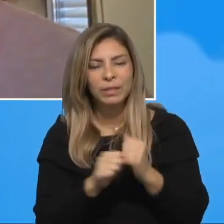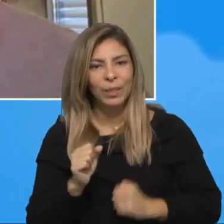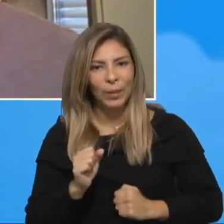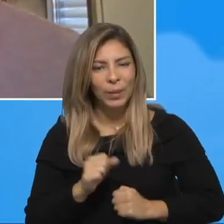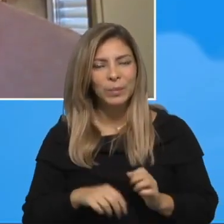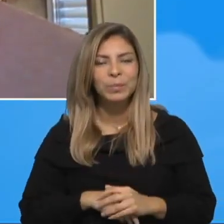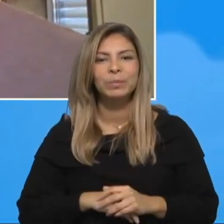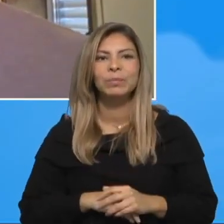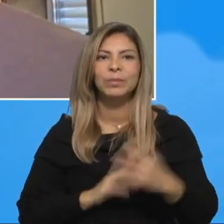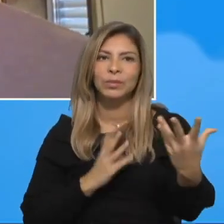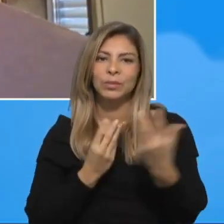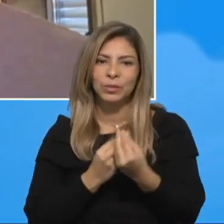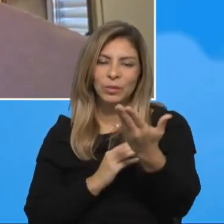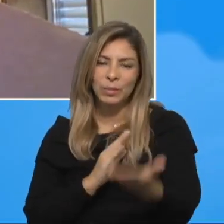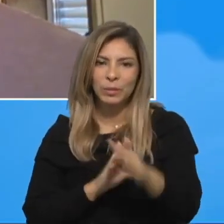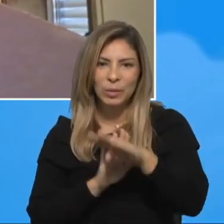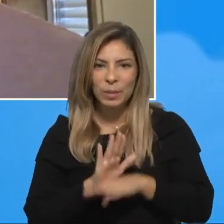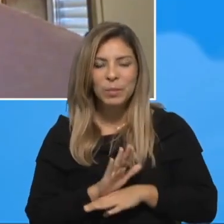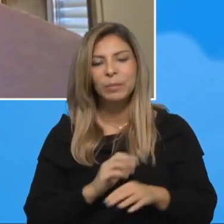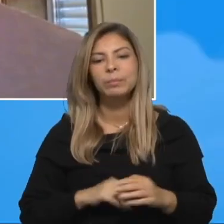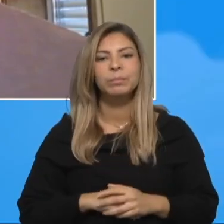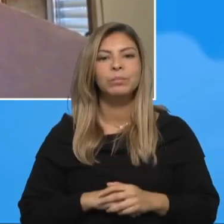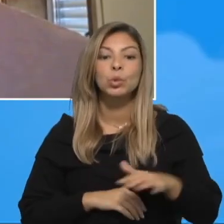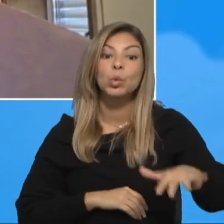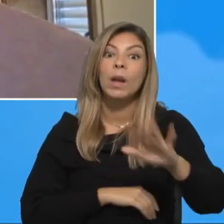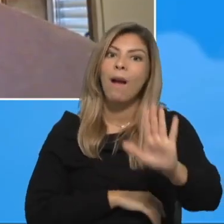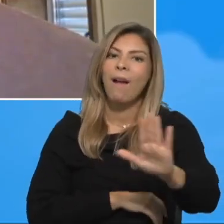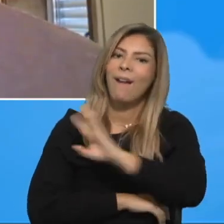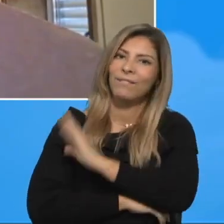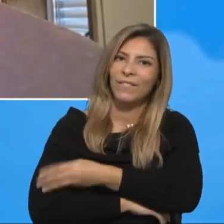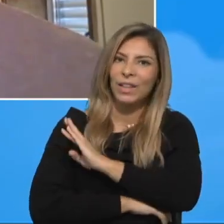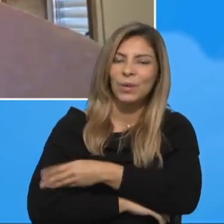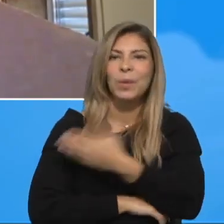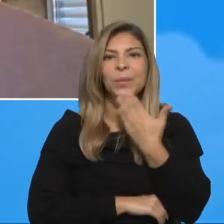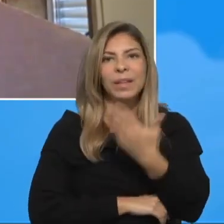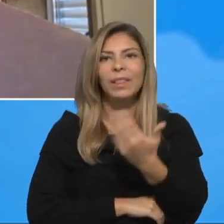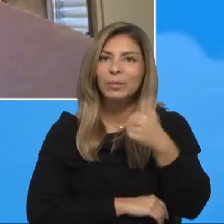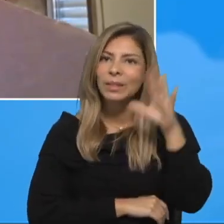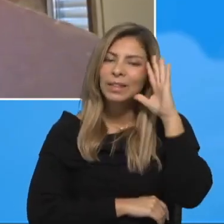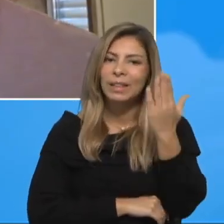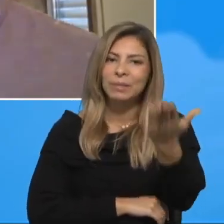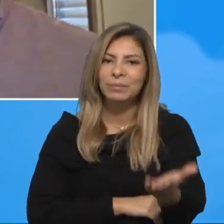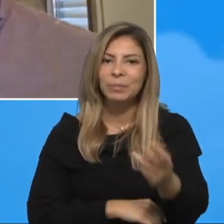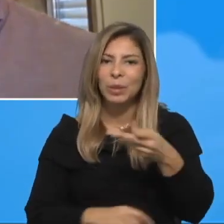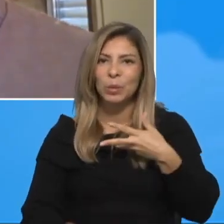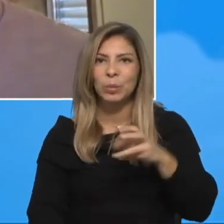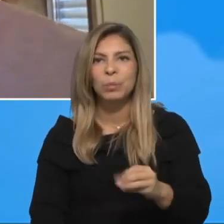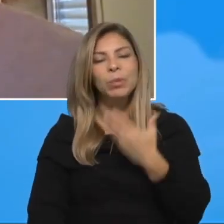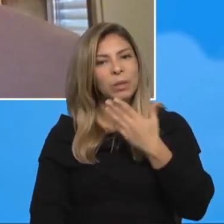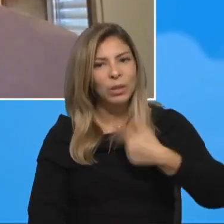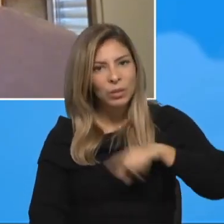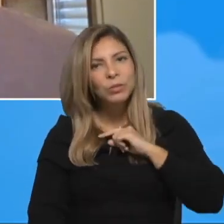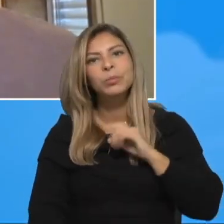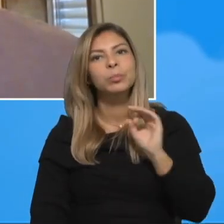ao programa Eclésia a partir de Aveiro. Boa tarde, Pedro. Obrigada. Boa tarde, obrigado nós por